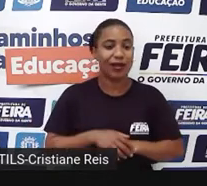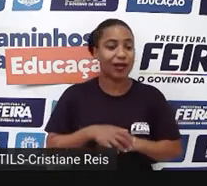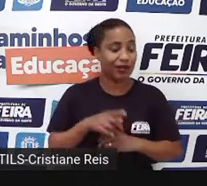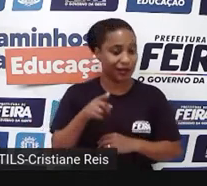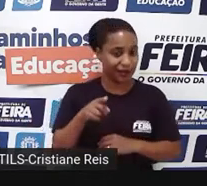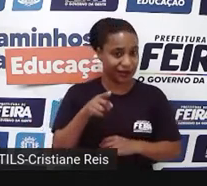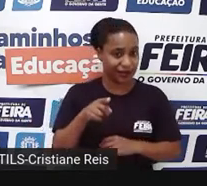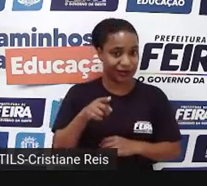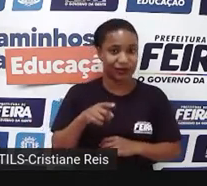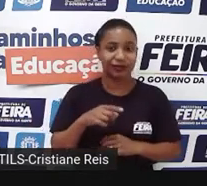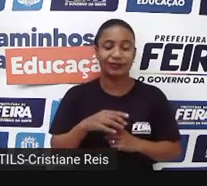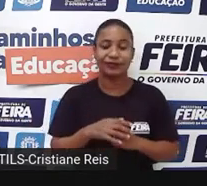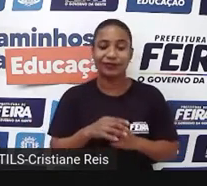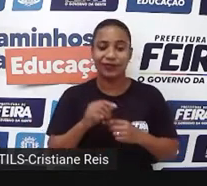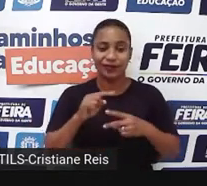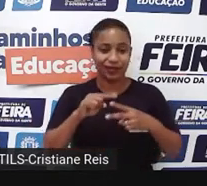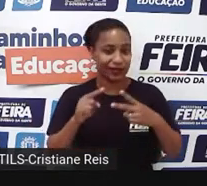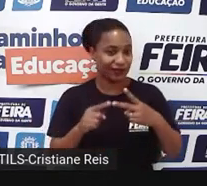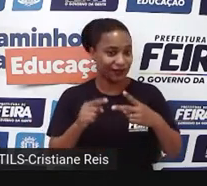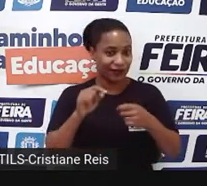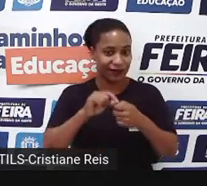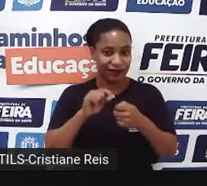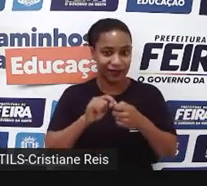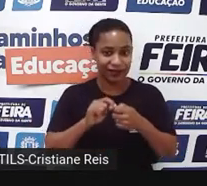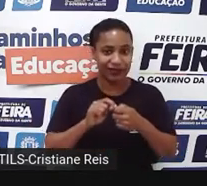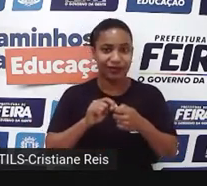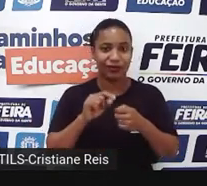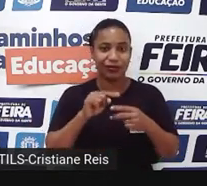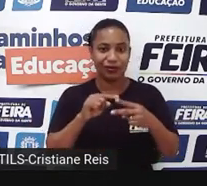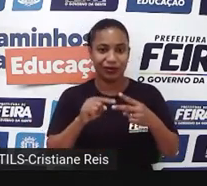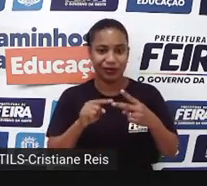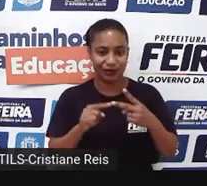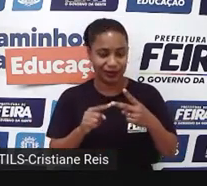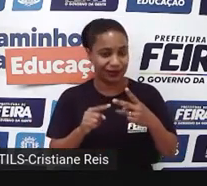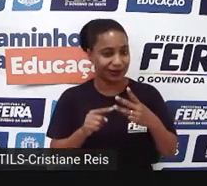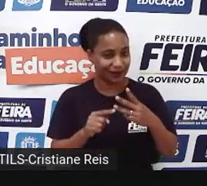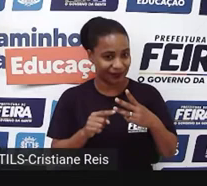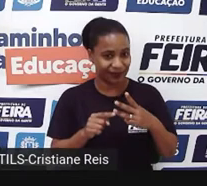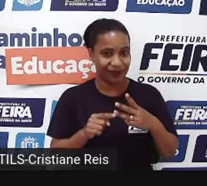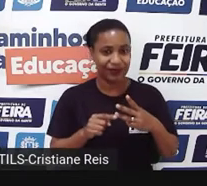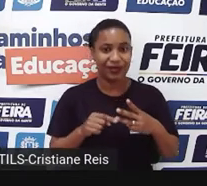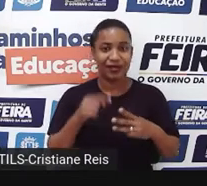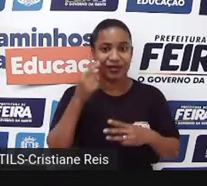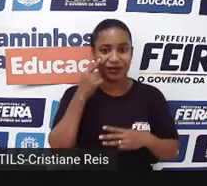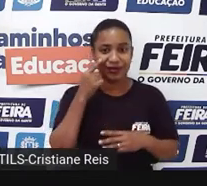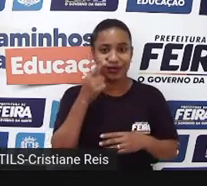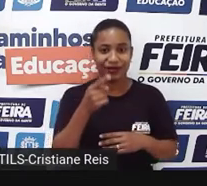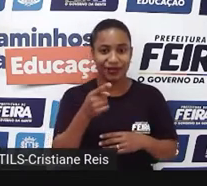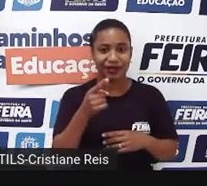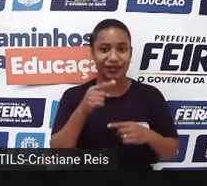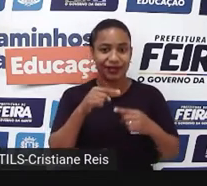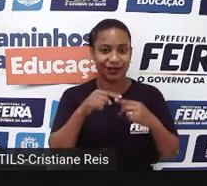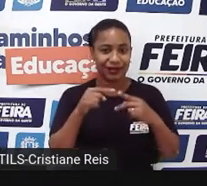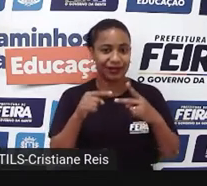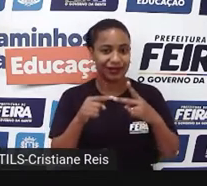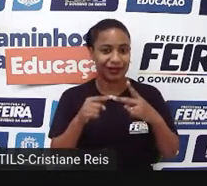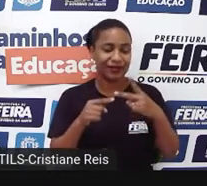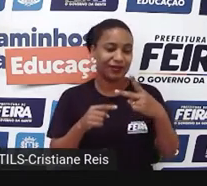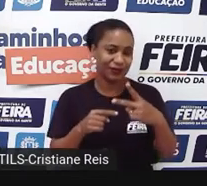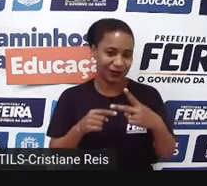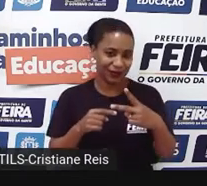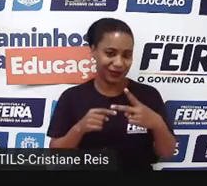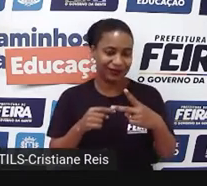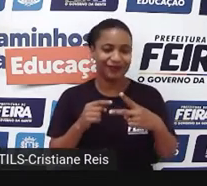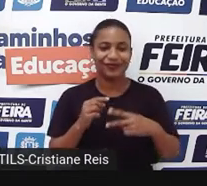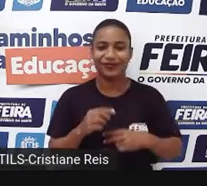primeiros. Olha aqui, eu espelho para vocês o nome deles, não é? Brothers, irmãos. Auguste and Louis